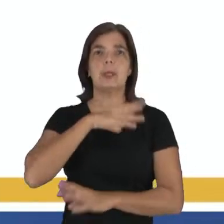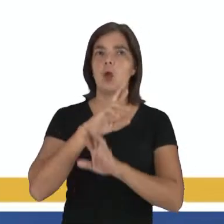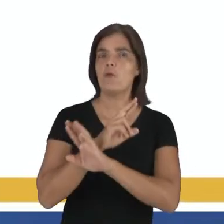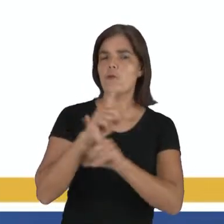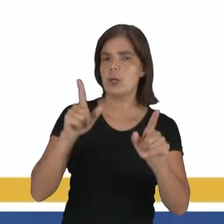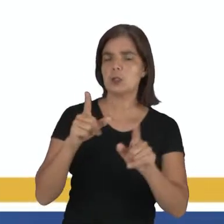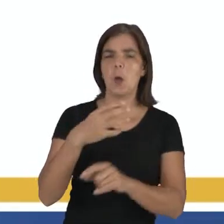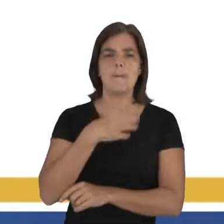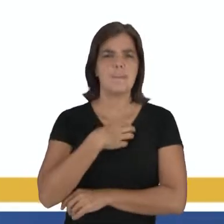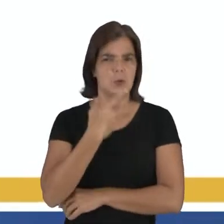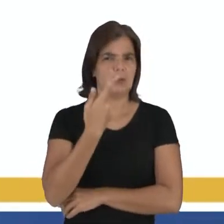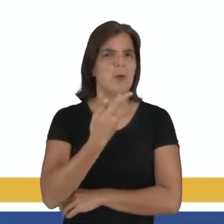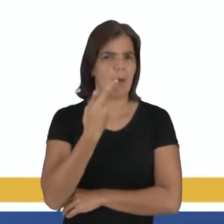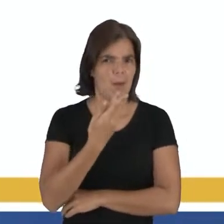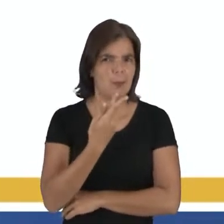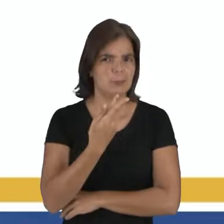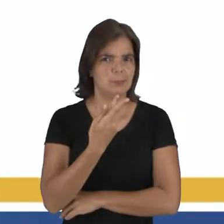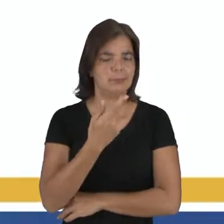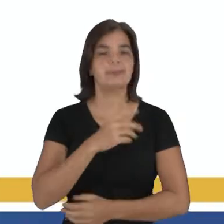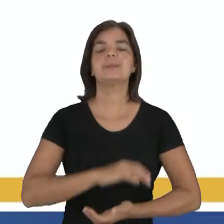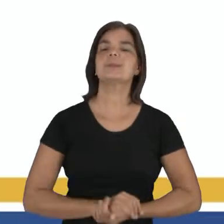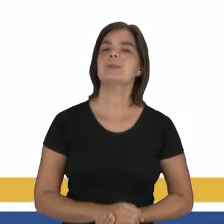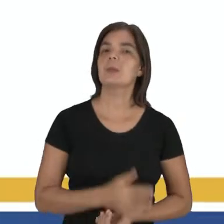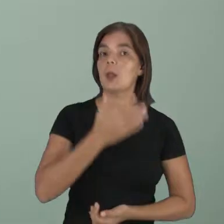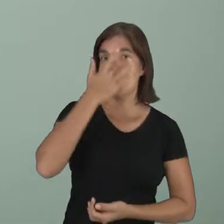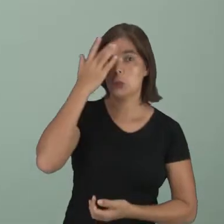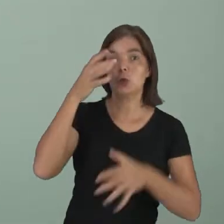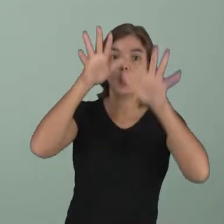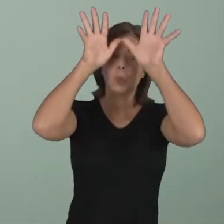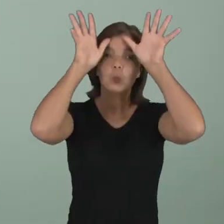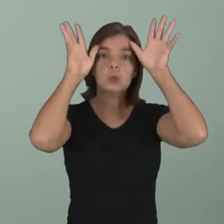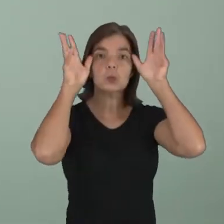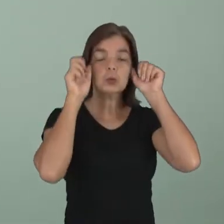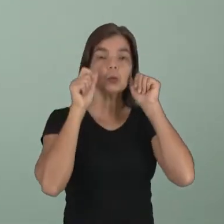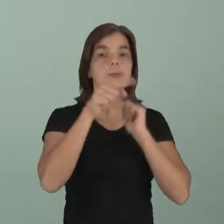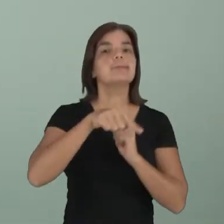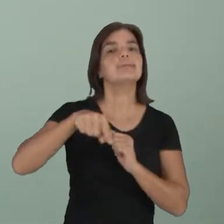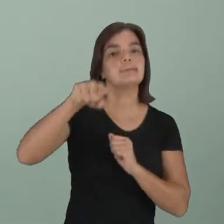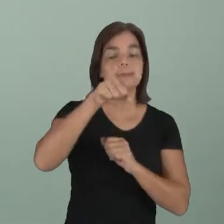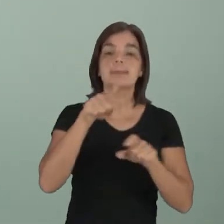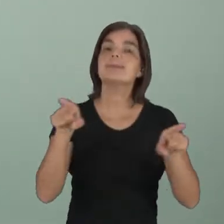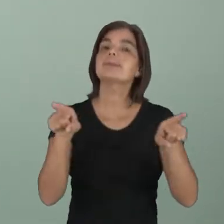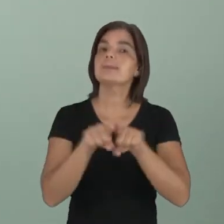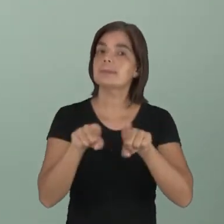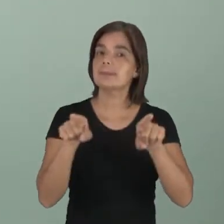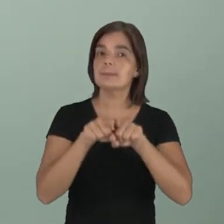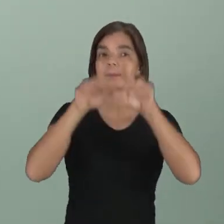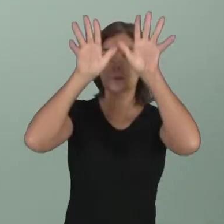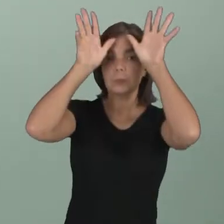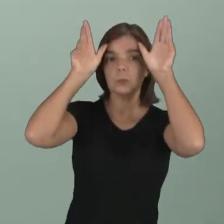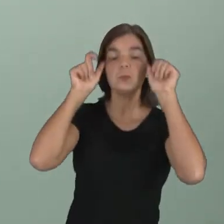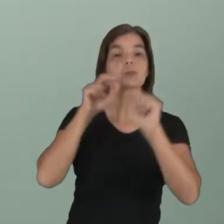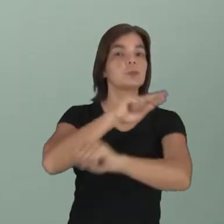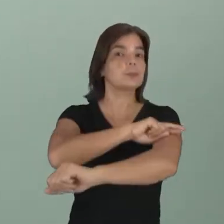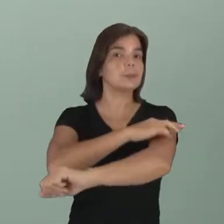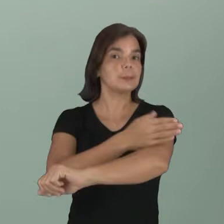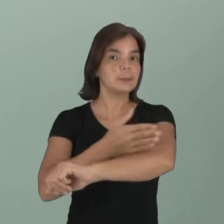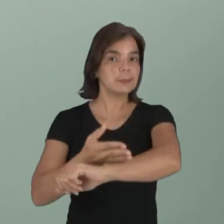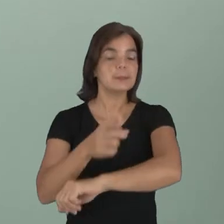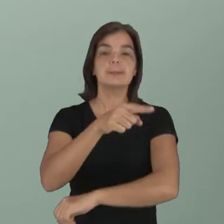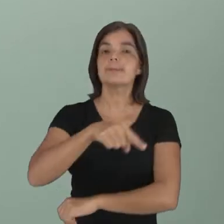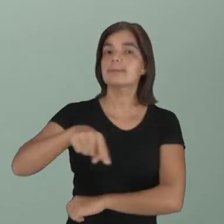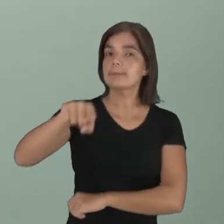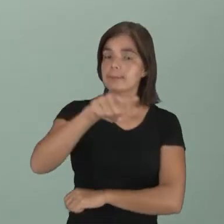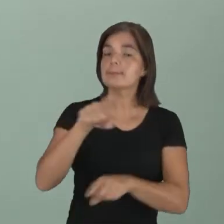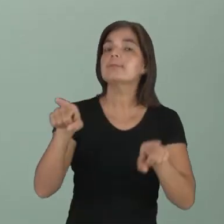cidade diferenças no modo de falar? Eu sou acriana, muitos de vocês também são acrianos, sou rio-branquense, muitos